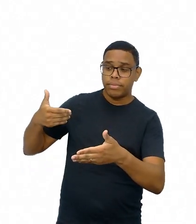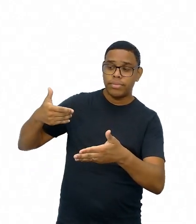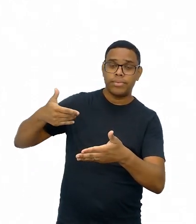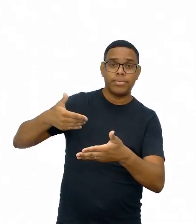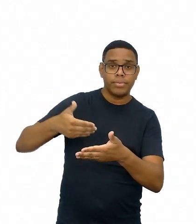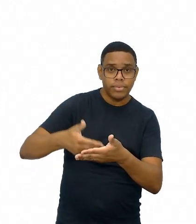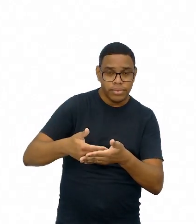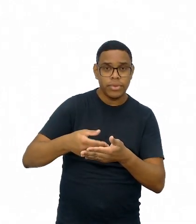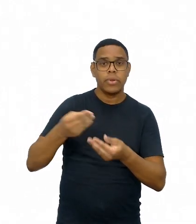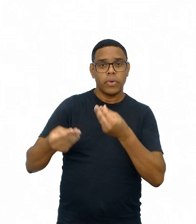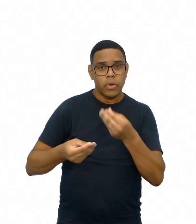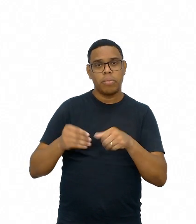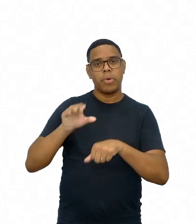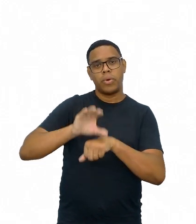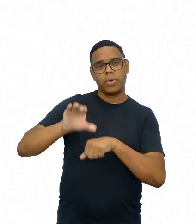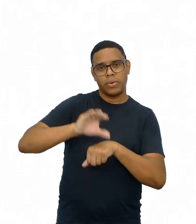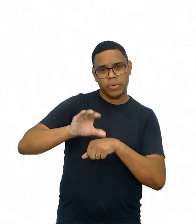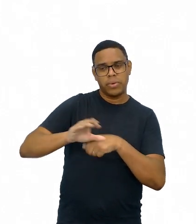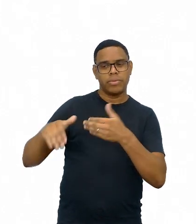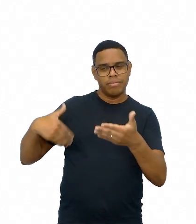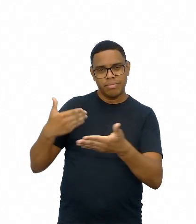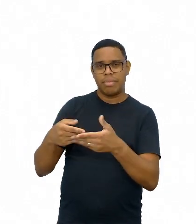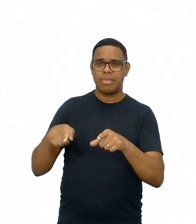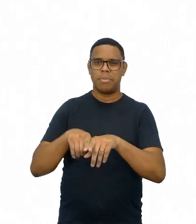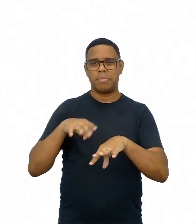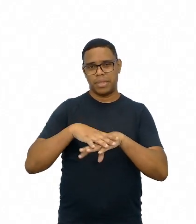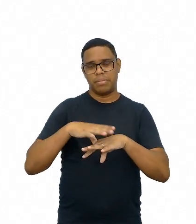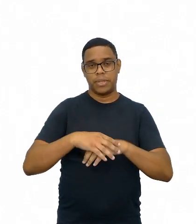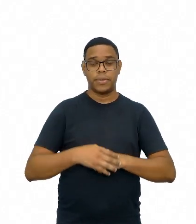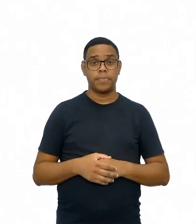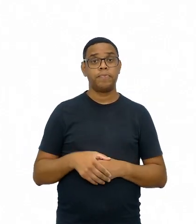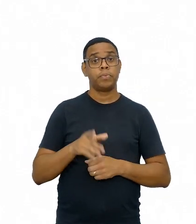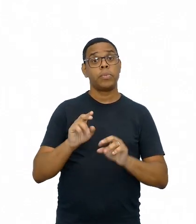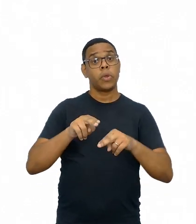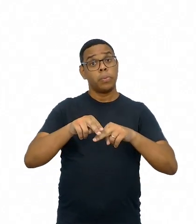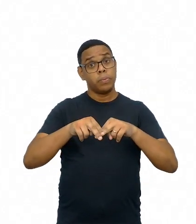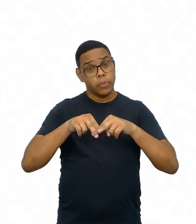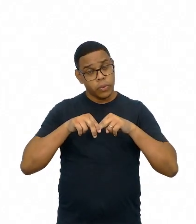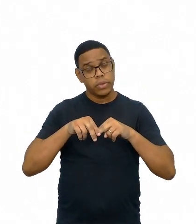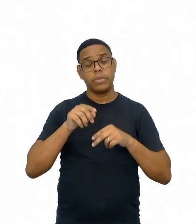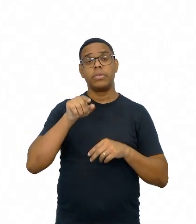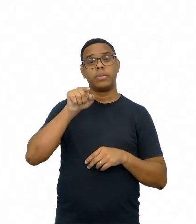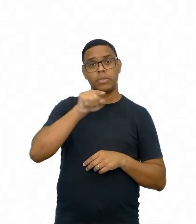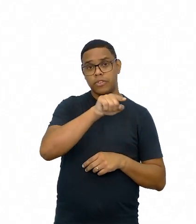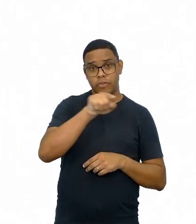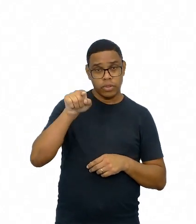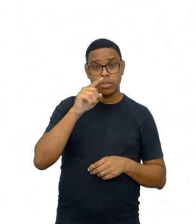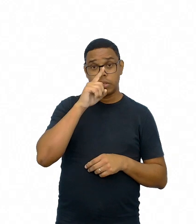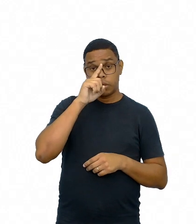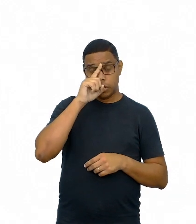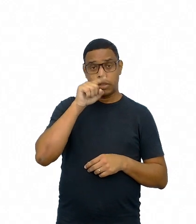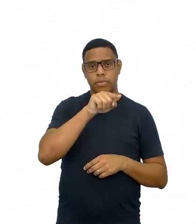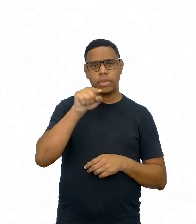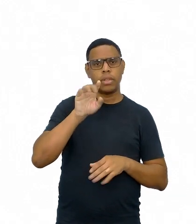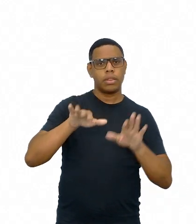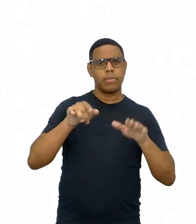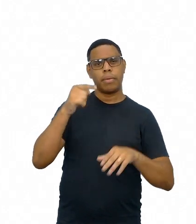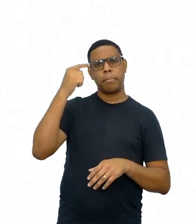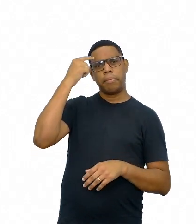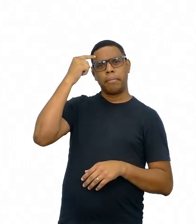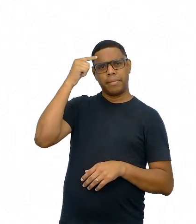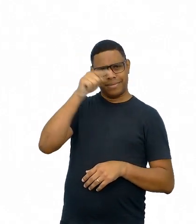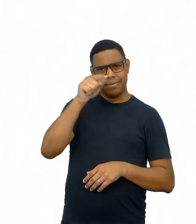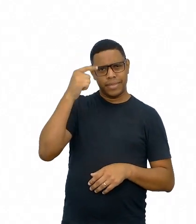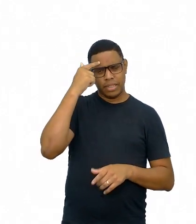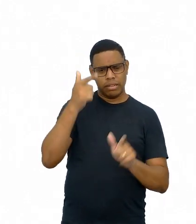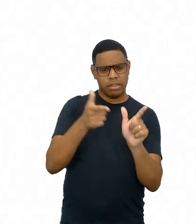na formação da matemática. E foi exatamente por isso que vocês devem ter pensado aí, né,